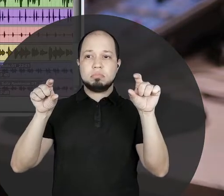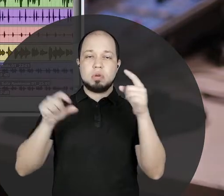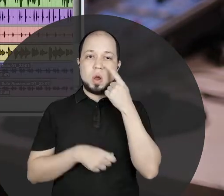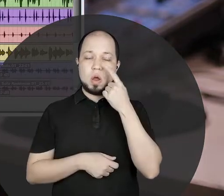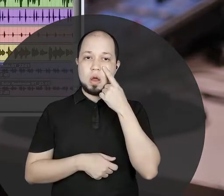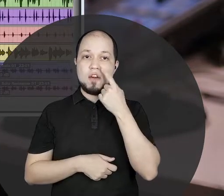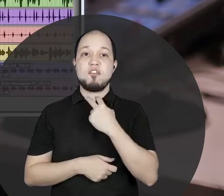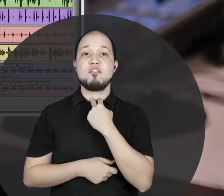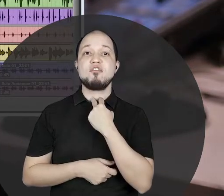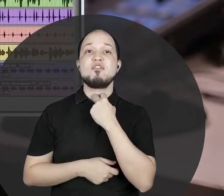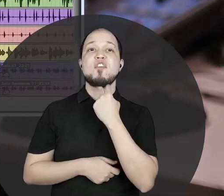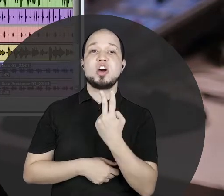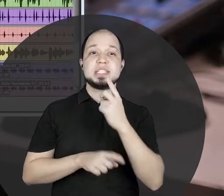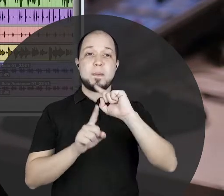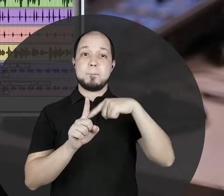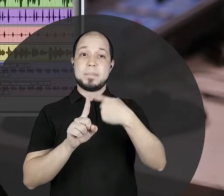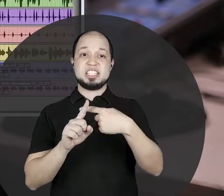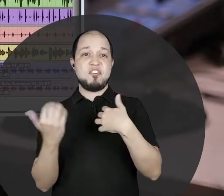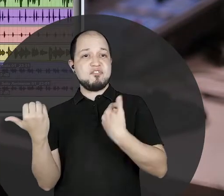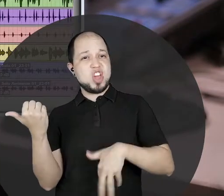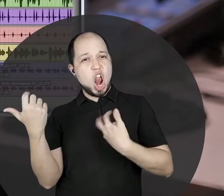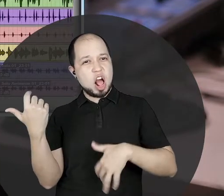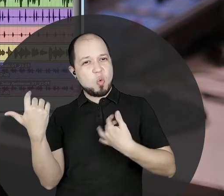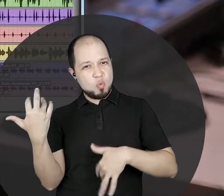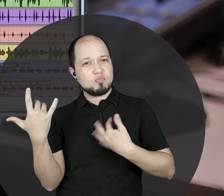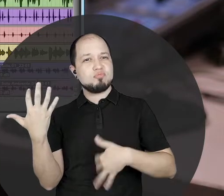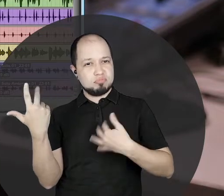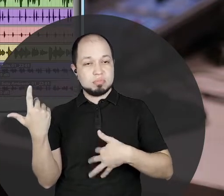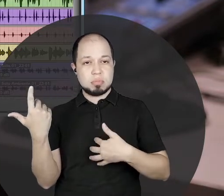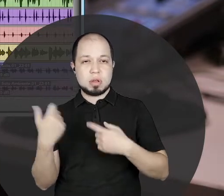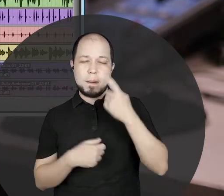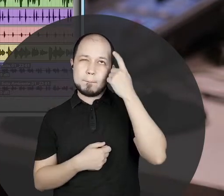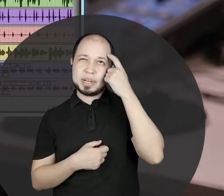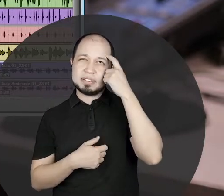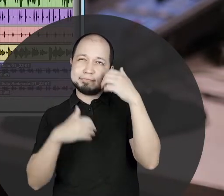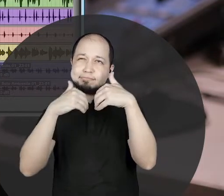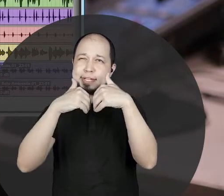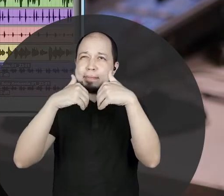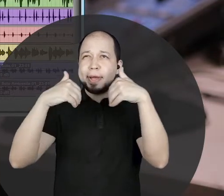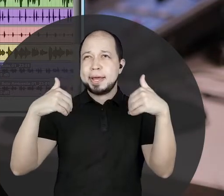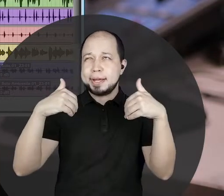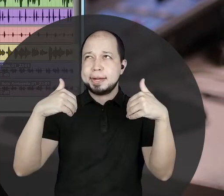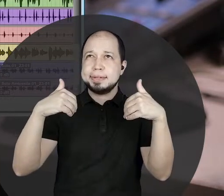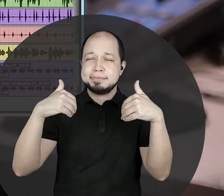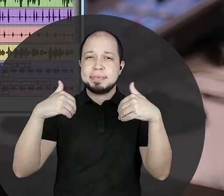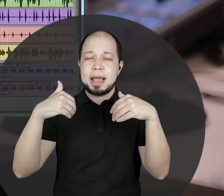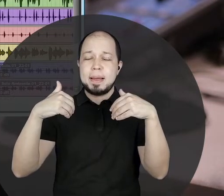que é a voz e violão. Eu tinha pensado em fazer uma coisa que é a separação de banda, que é dividir,